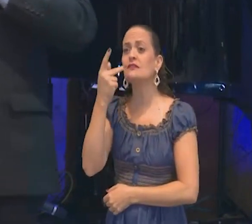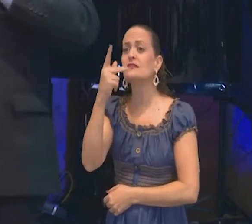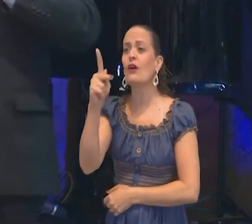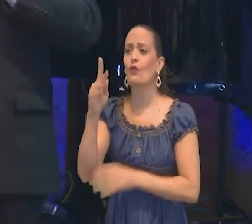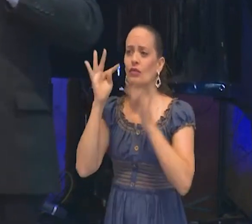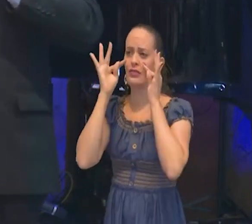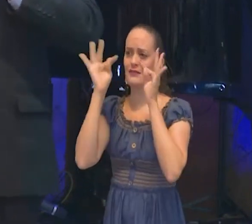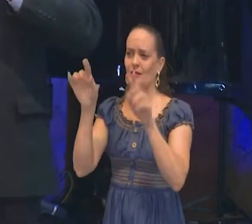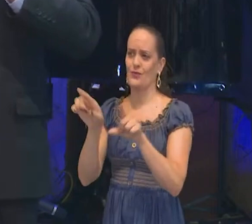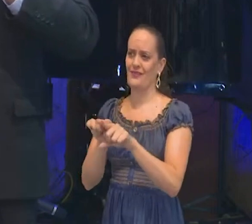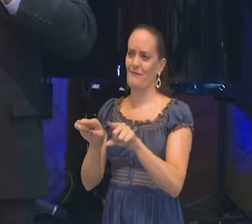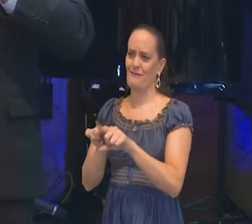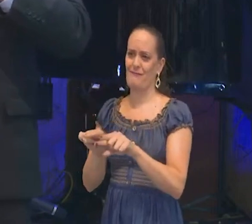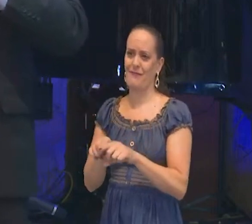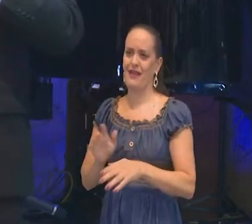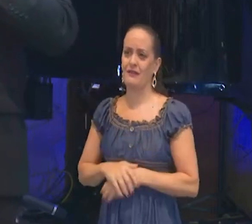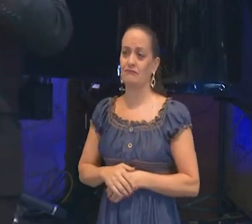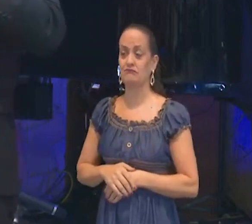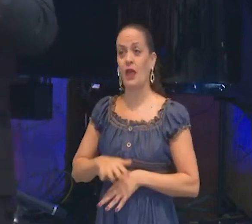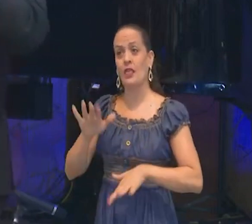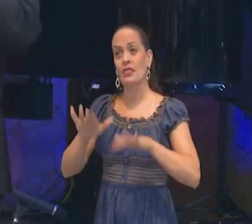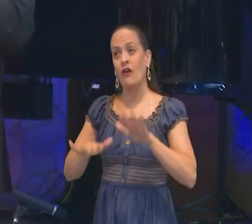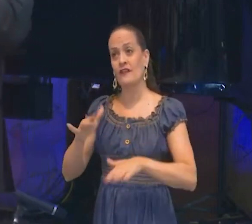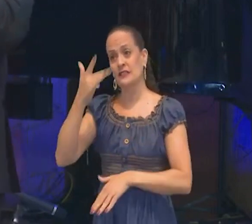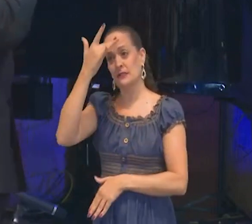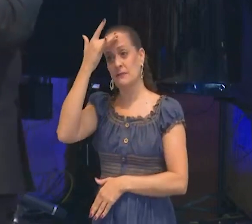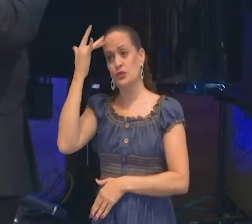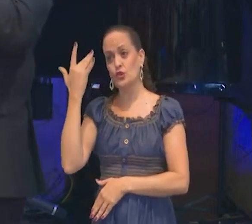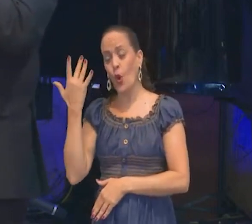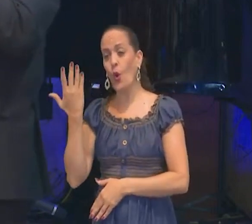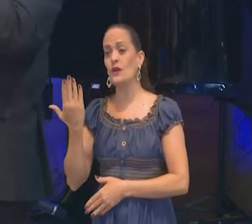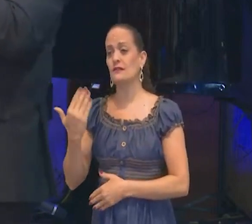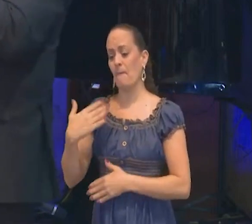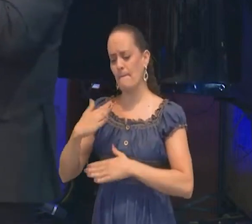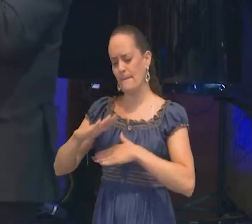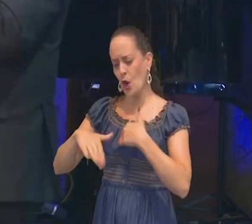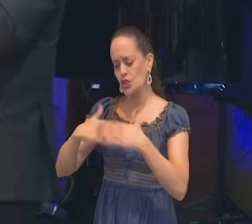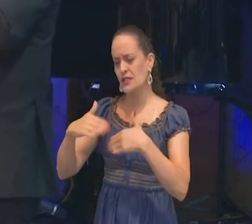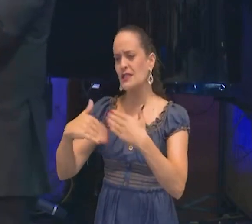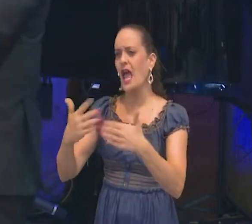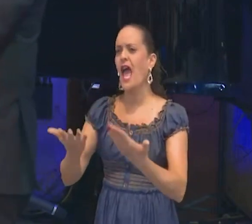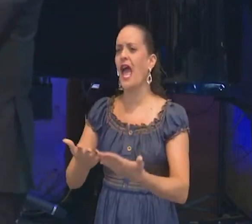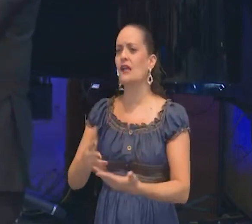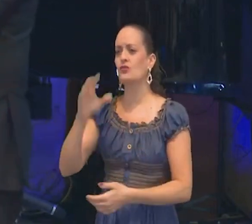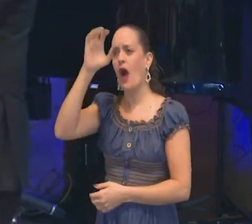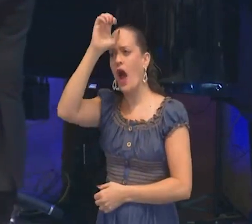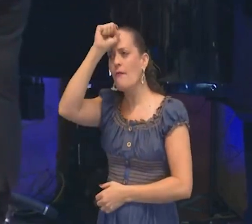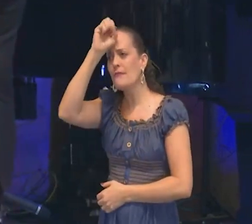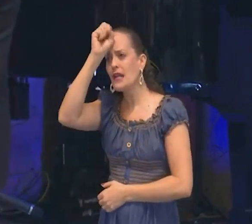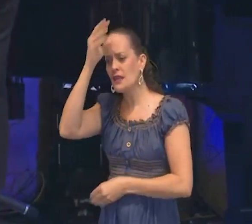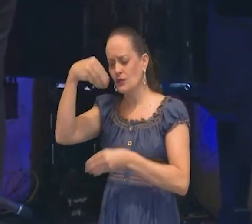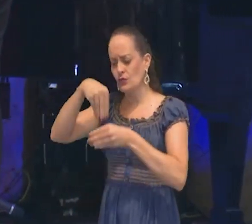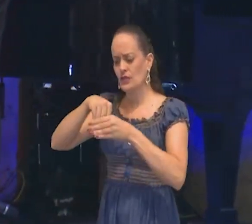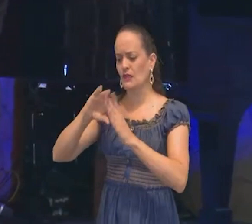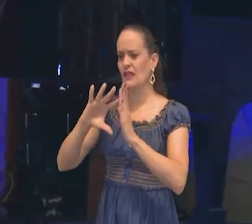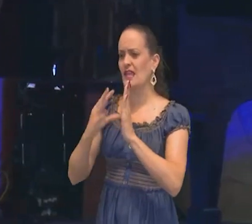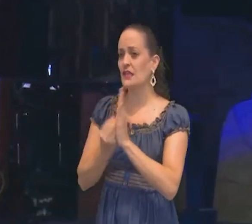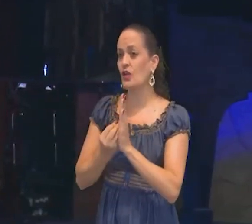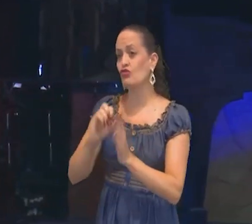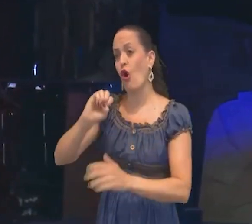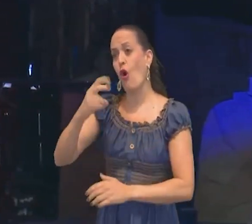também. Alguns por um processo de crescimento diante da igreja, aprendendo com a igreja, outros de uma